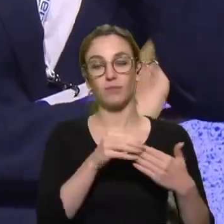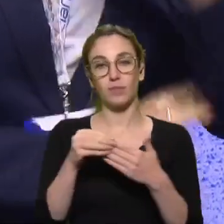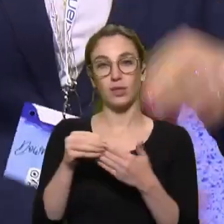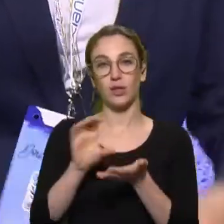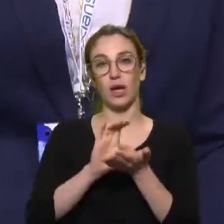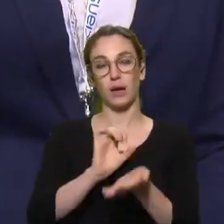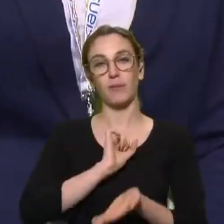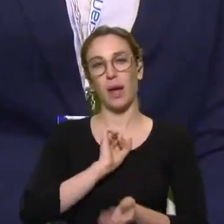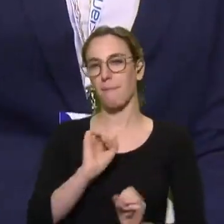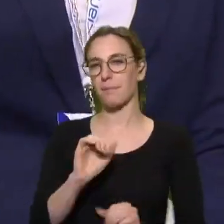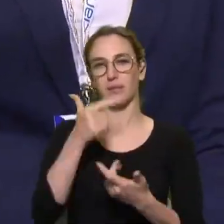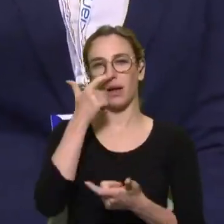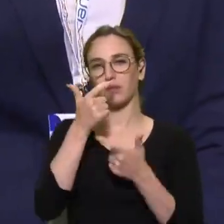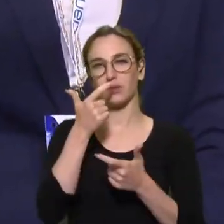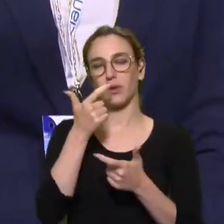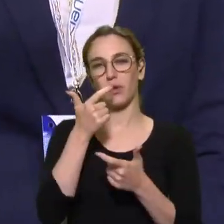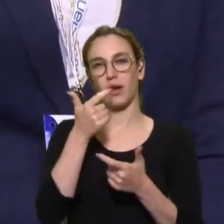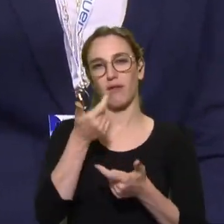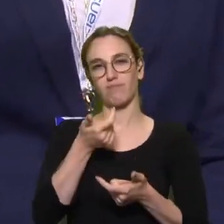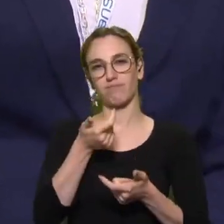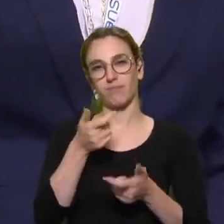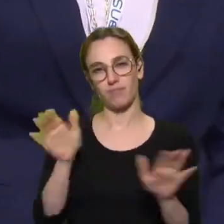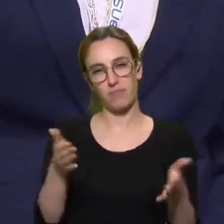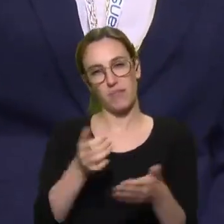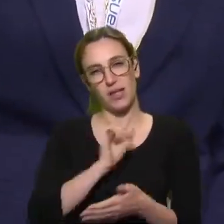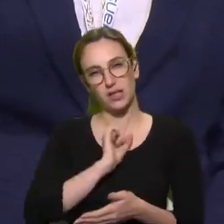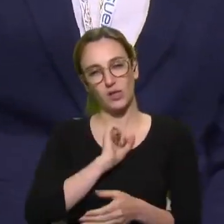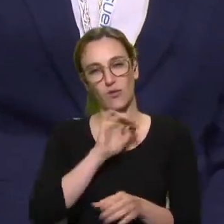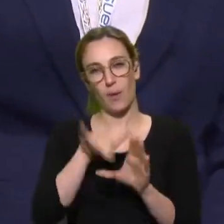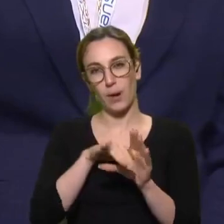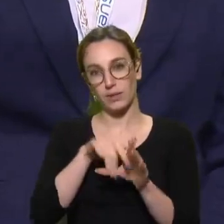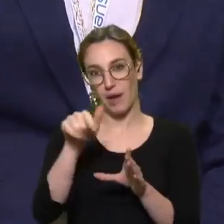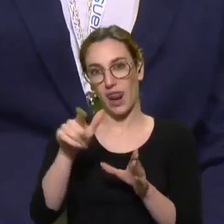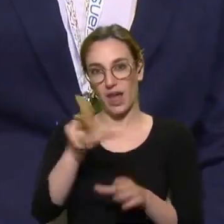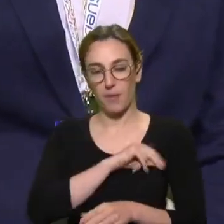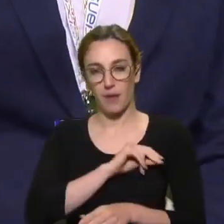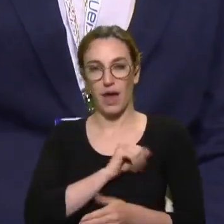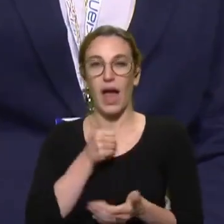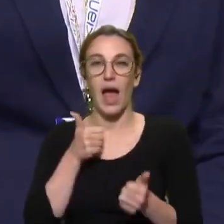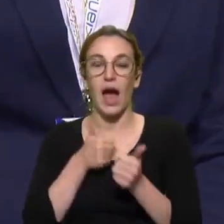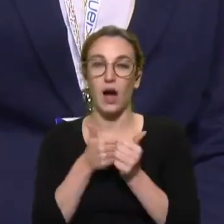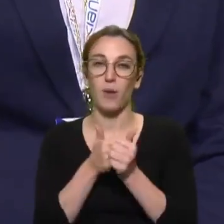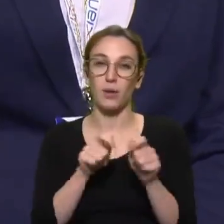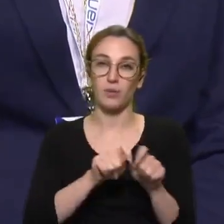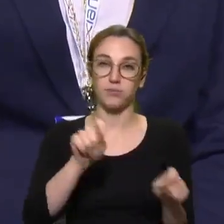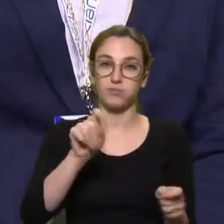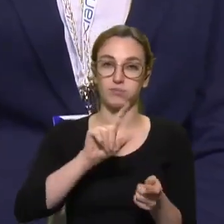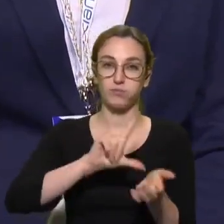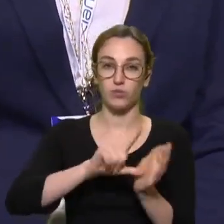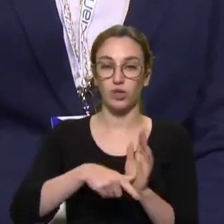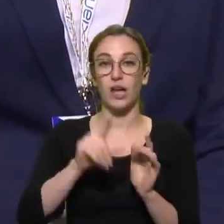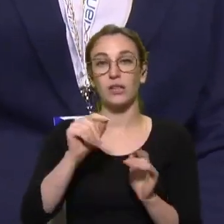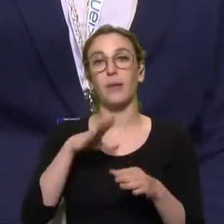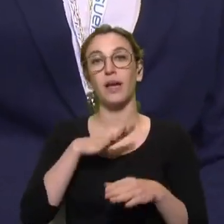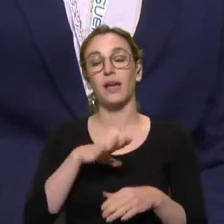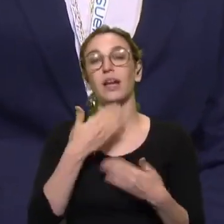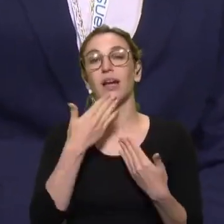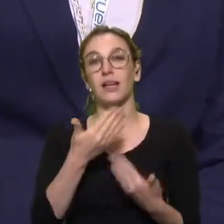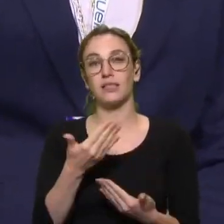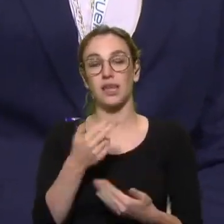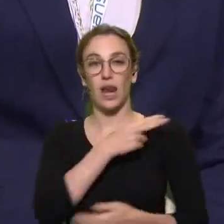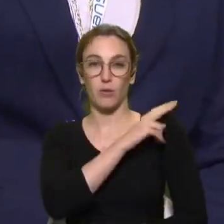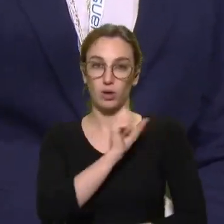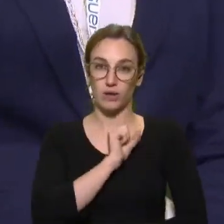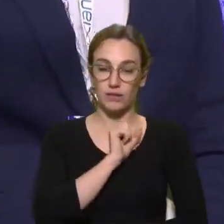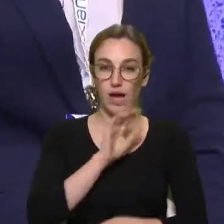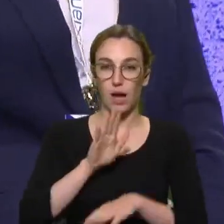que me incentivou a participar neste prémio e que me acompanhou ao longo deste projeto. Agradecer também à Faculdade de Ciências e Tecnologia por